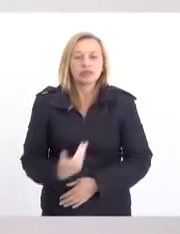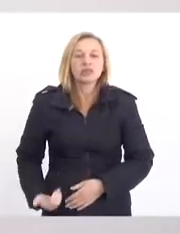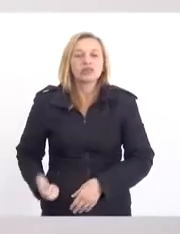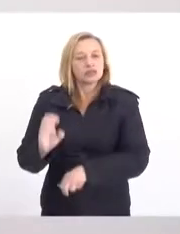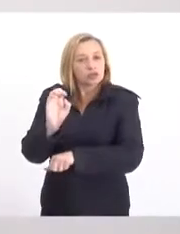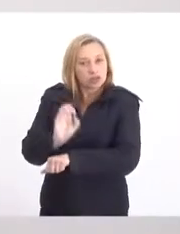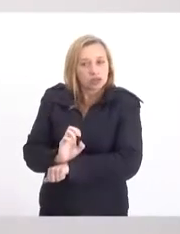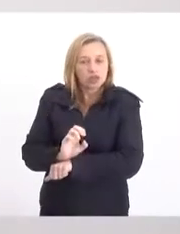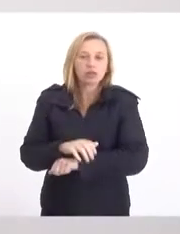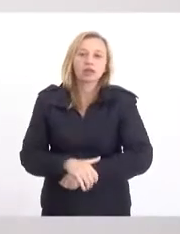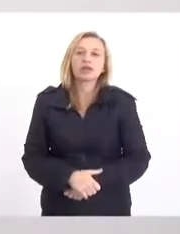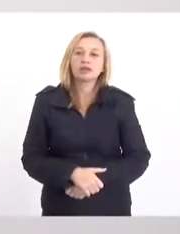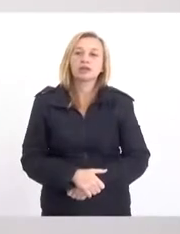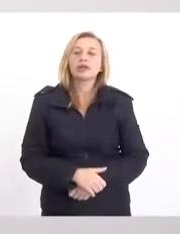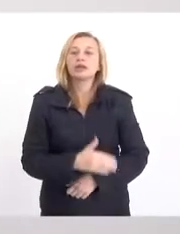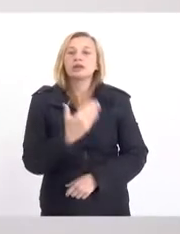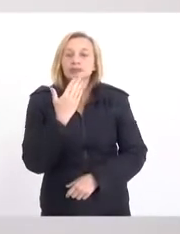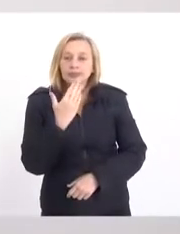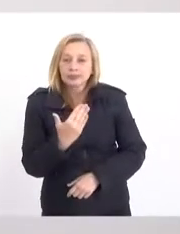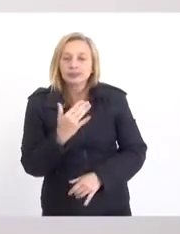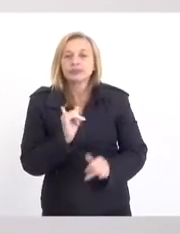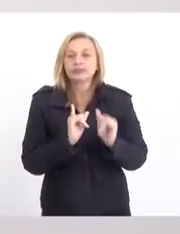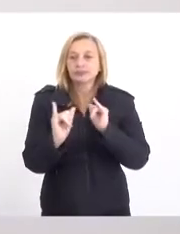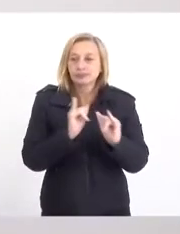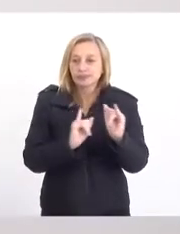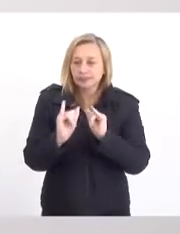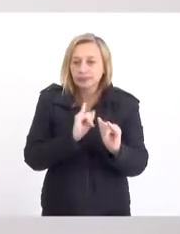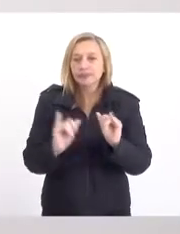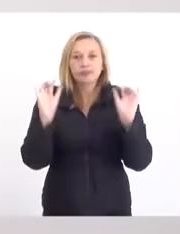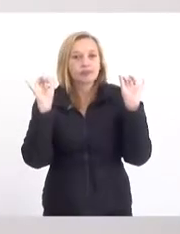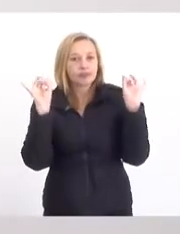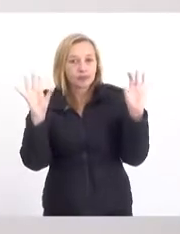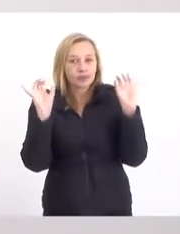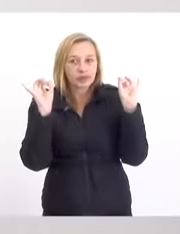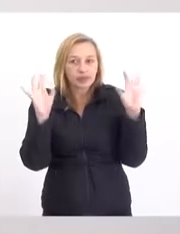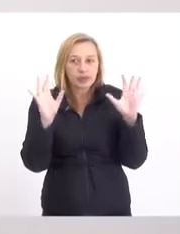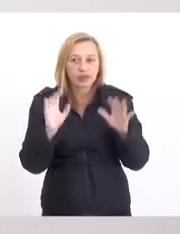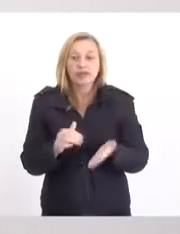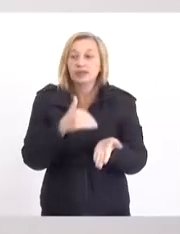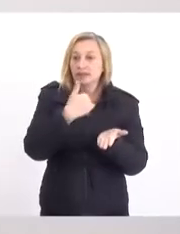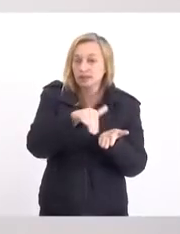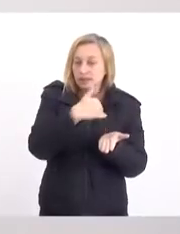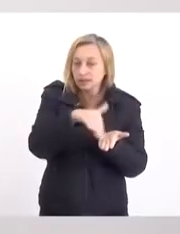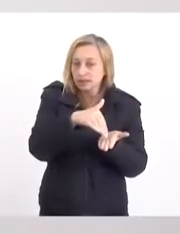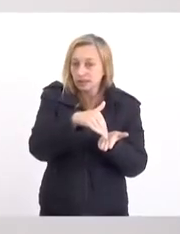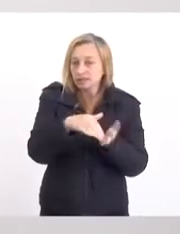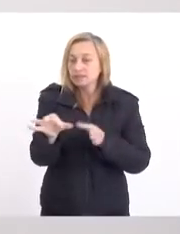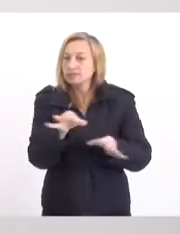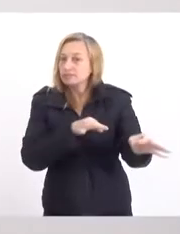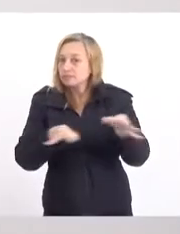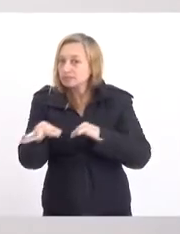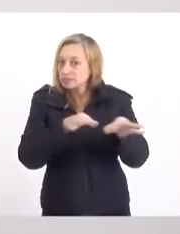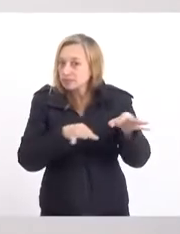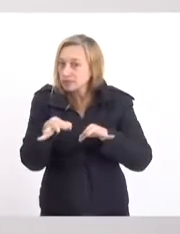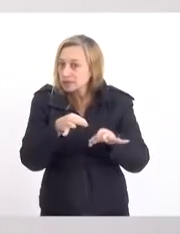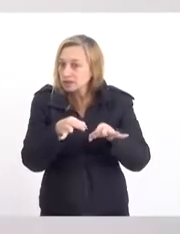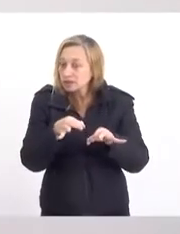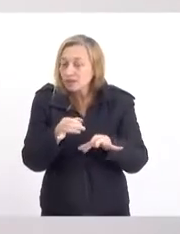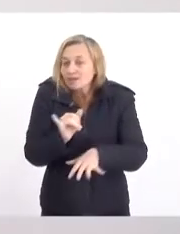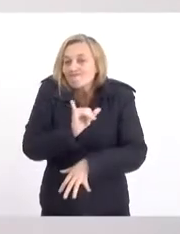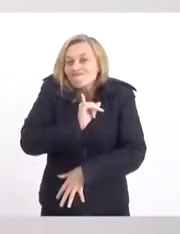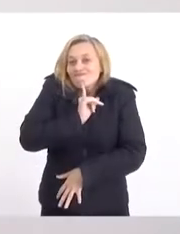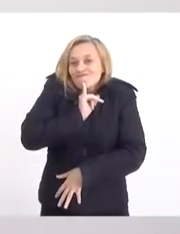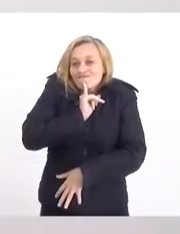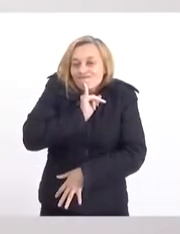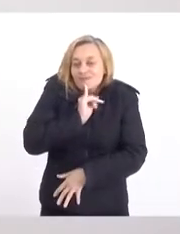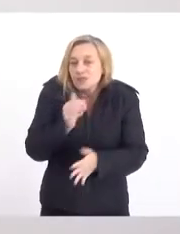Estado, fizemos um requerimento de informação em especial para a Secretaria de Planejamento e,